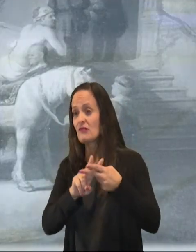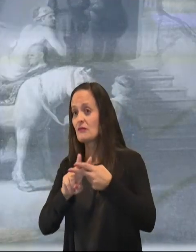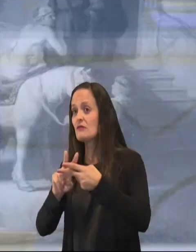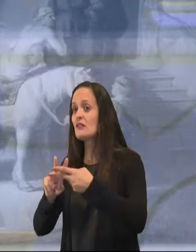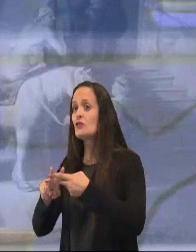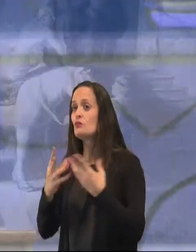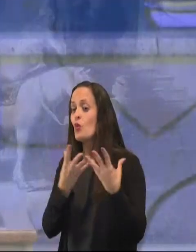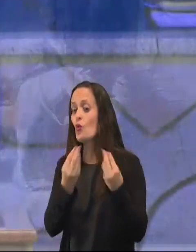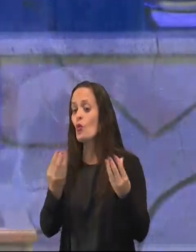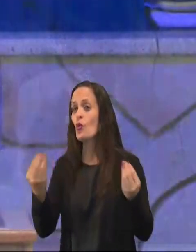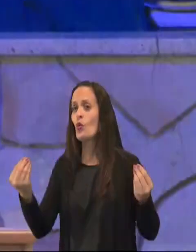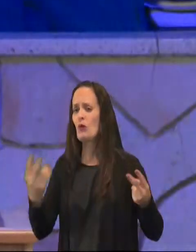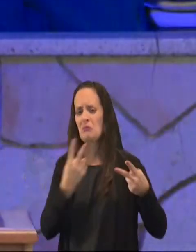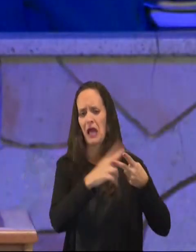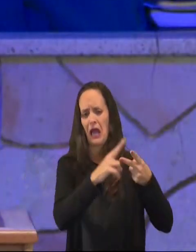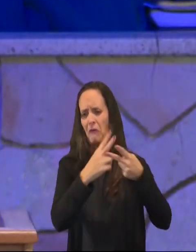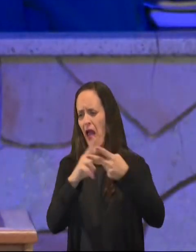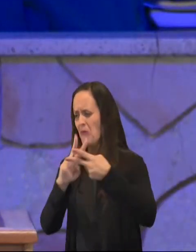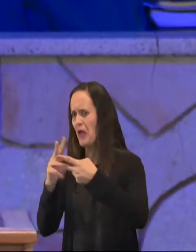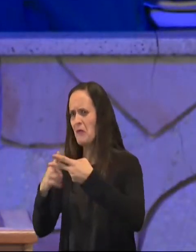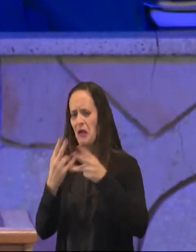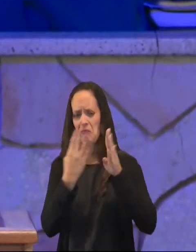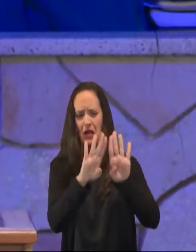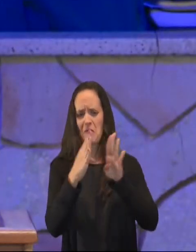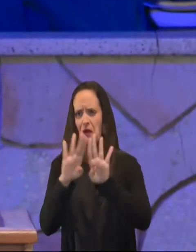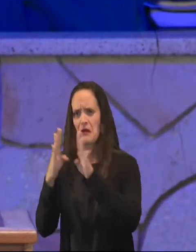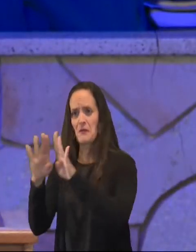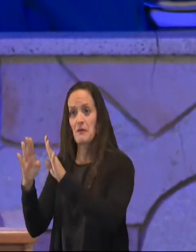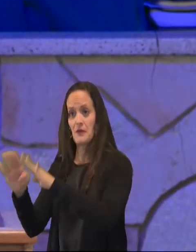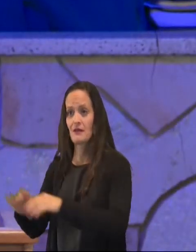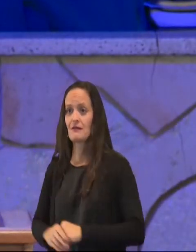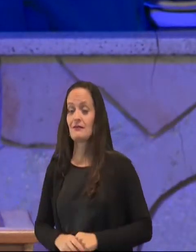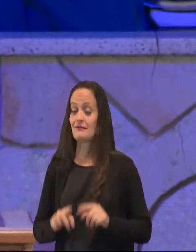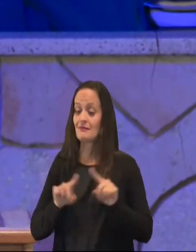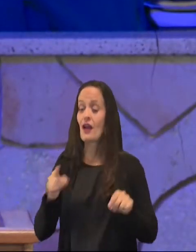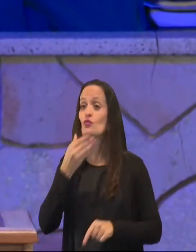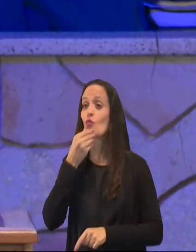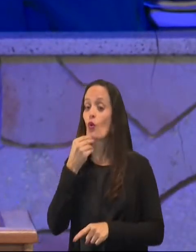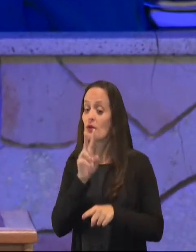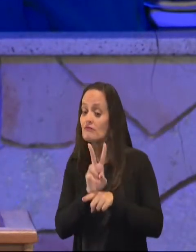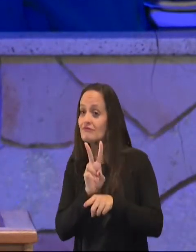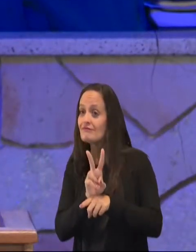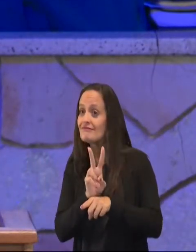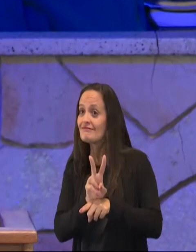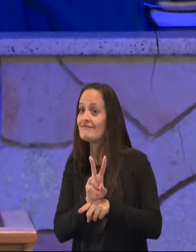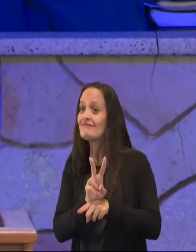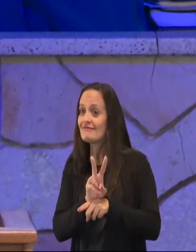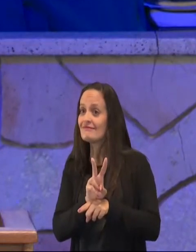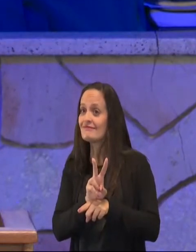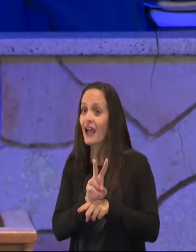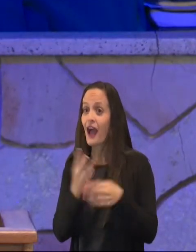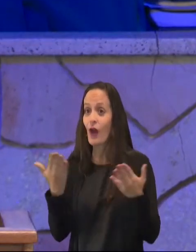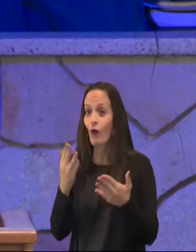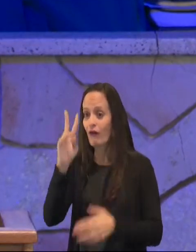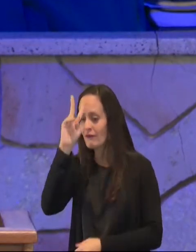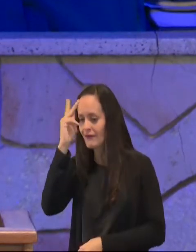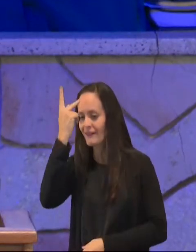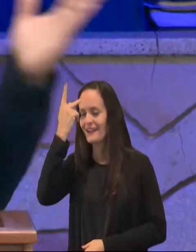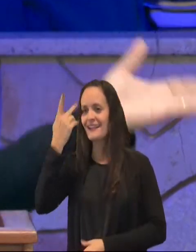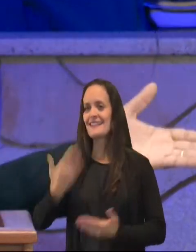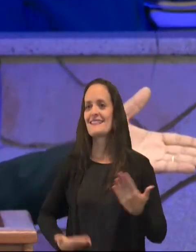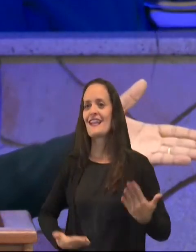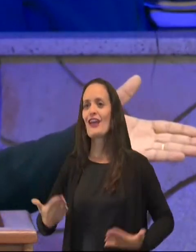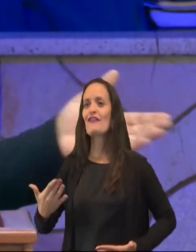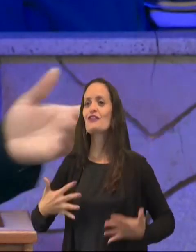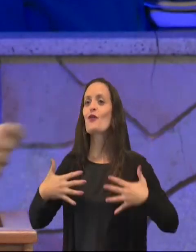que estavam com os apóstolos. Mas ali estava aquele homem, servindo com alegria agora. O homem que